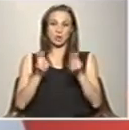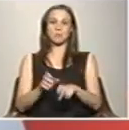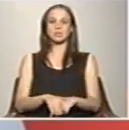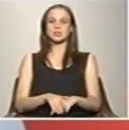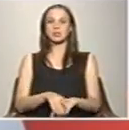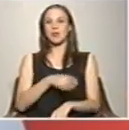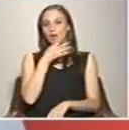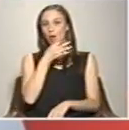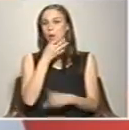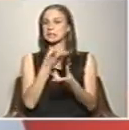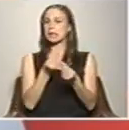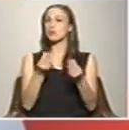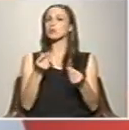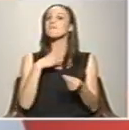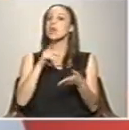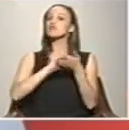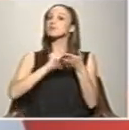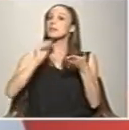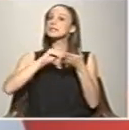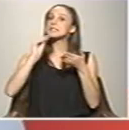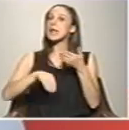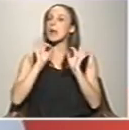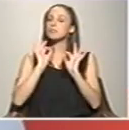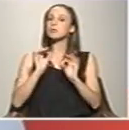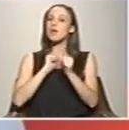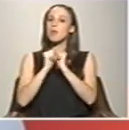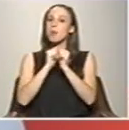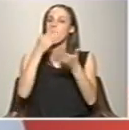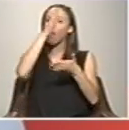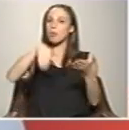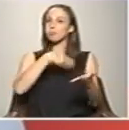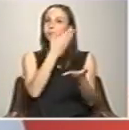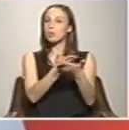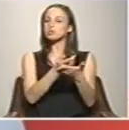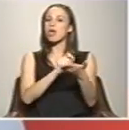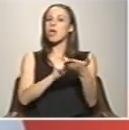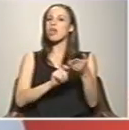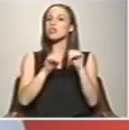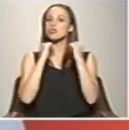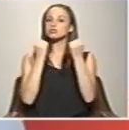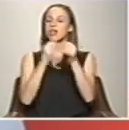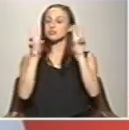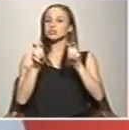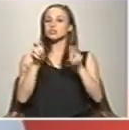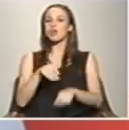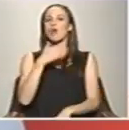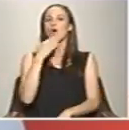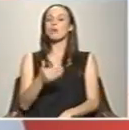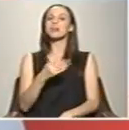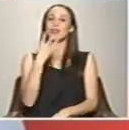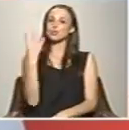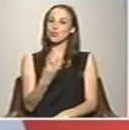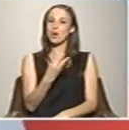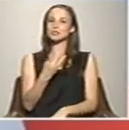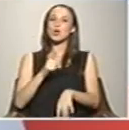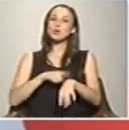Conversa estamos muito a escrever e assinar. Comprometê-los. Fazer um memorando de entendimento com a sociedade sobre esta muito matéria. Bem. Muito obrigada aos quatro. Não vamos